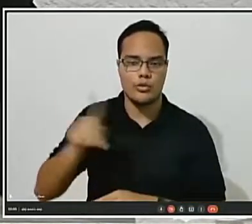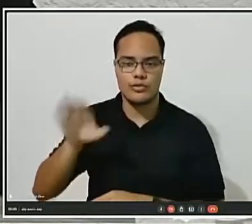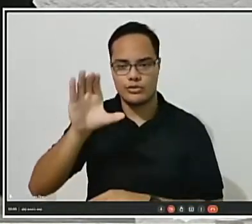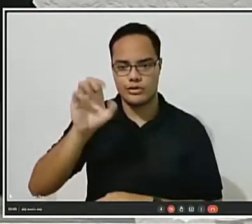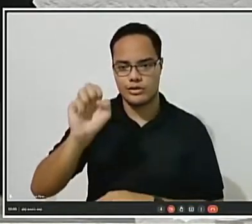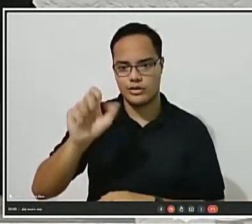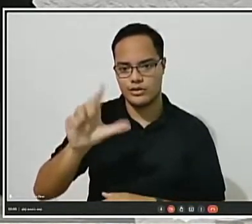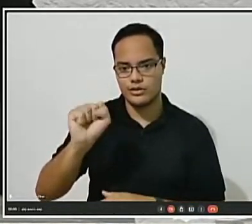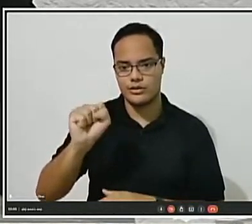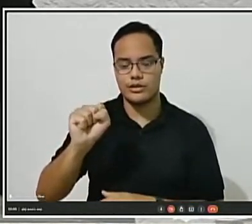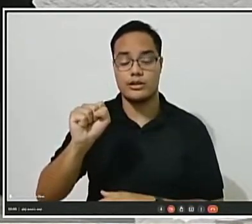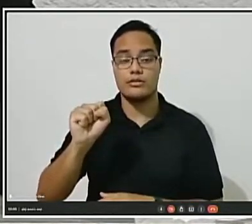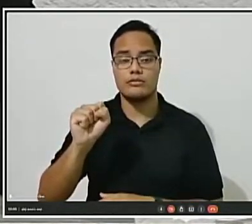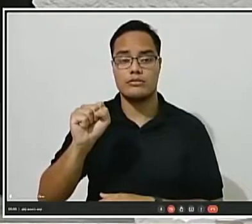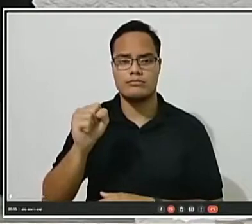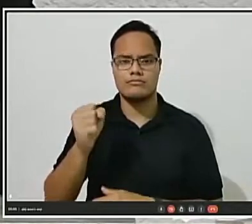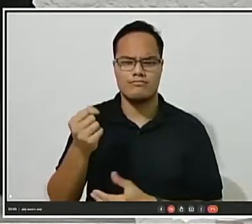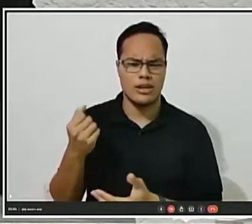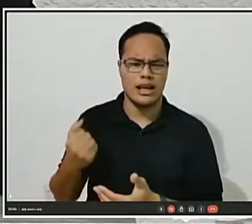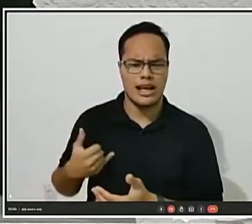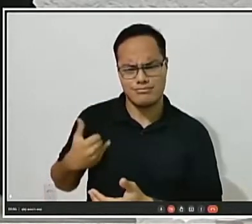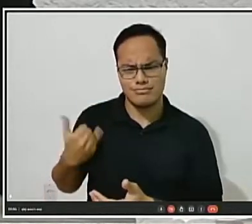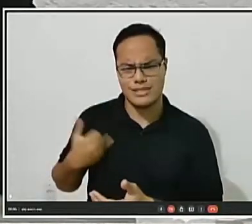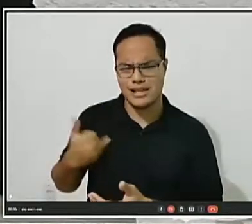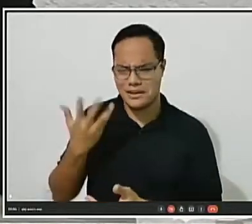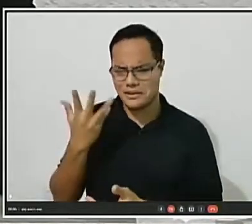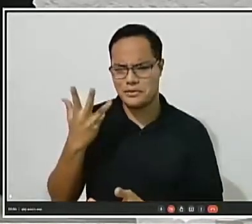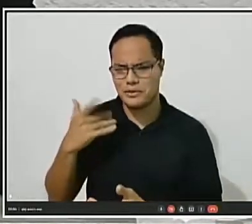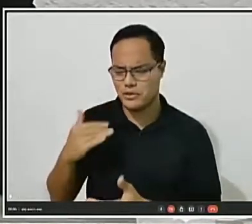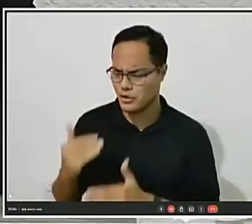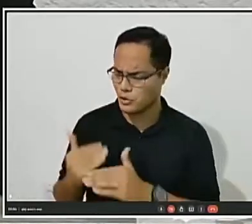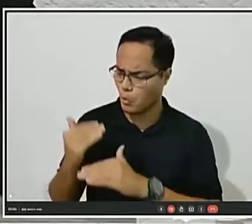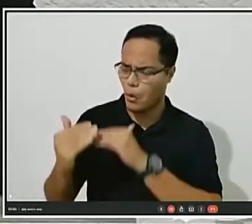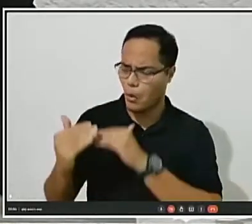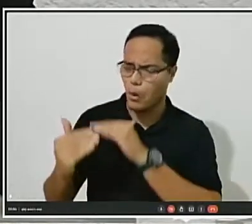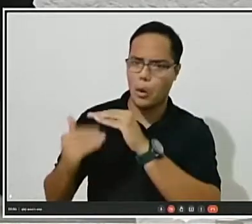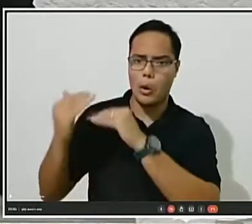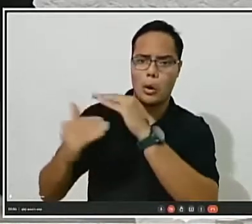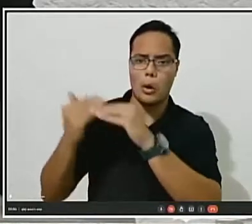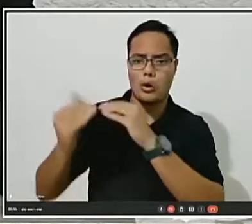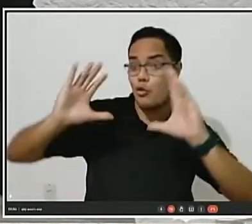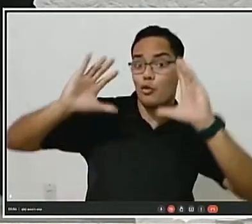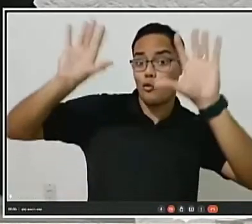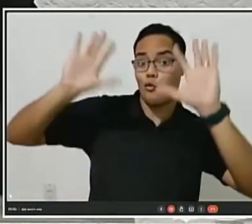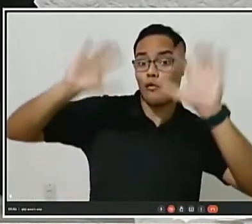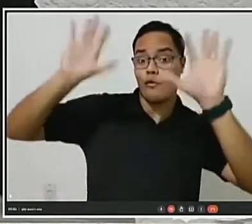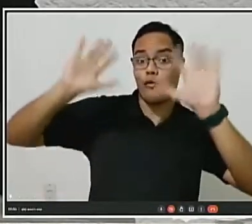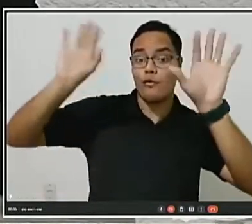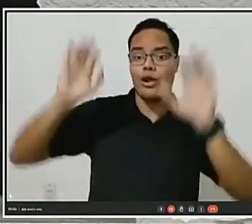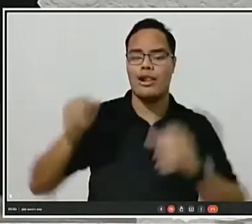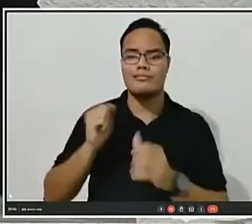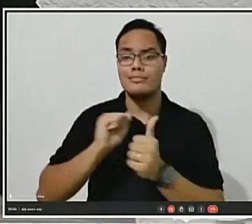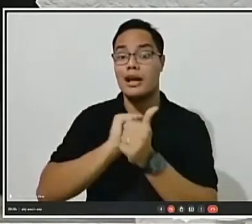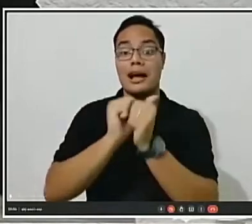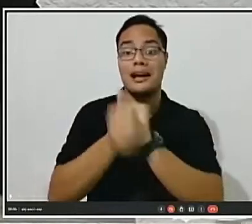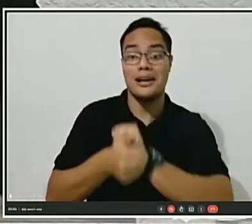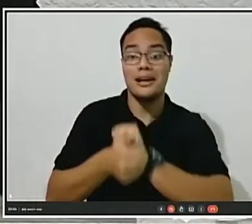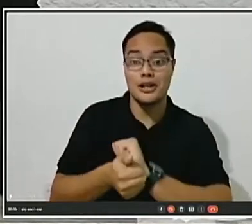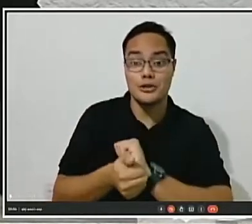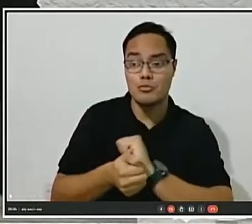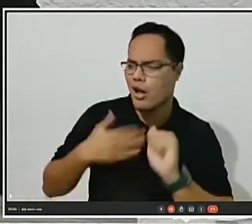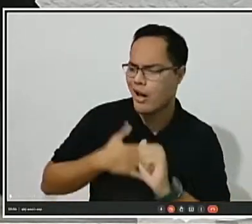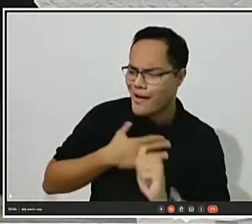desde muito cedo a se desenvolver no voleibol, modalidade de esportes que o atraiu desde pequeno.